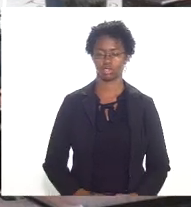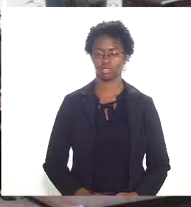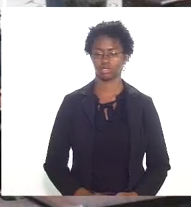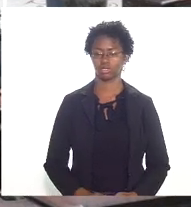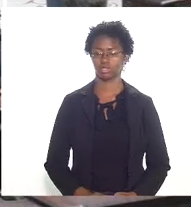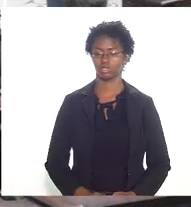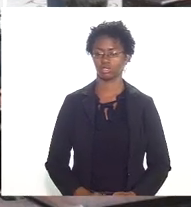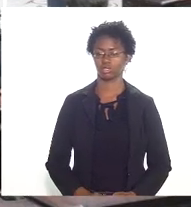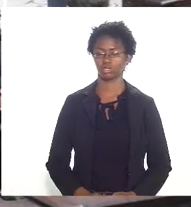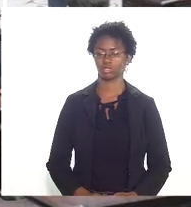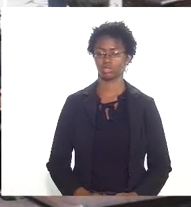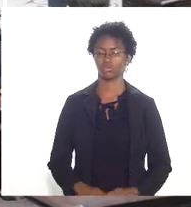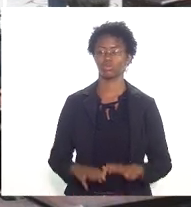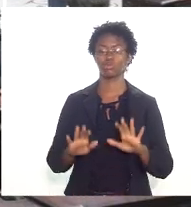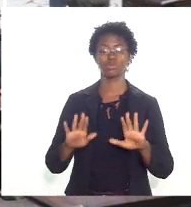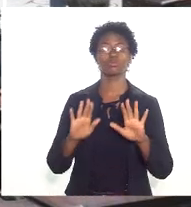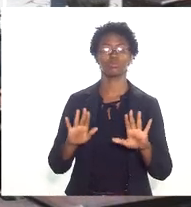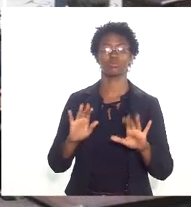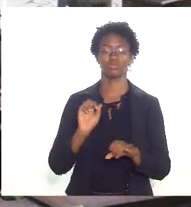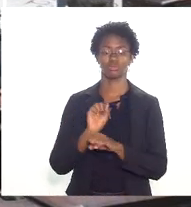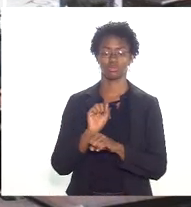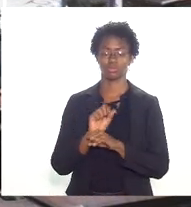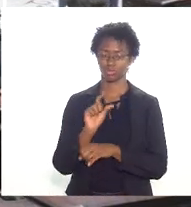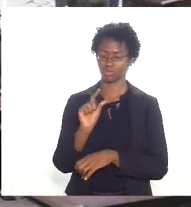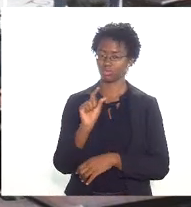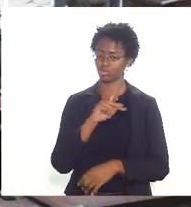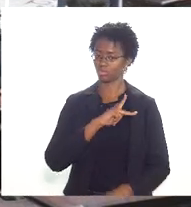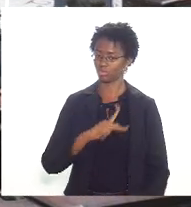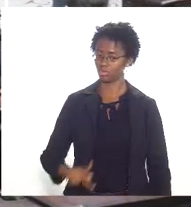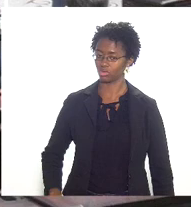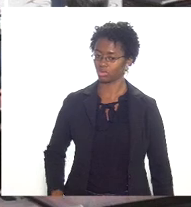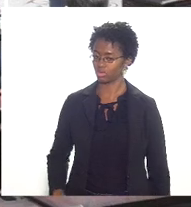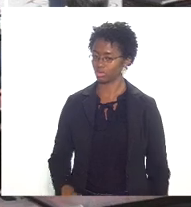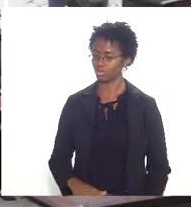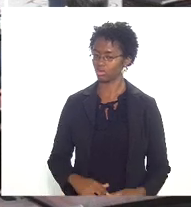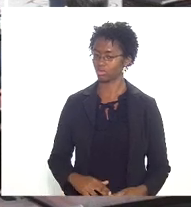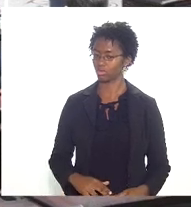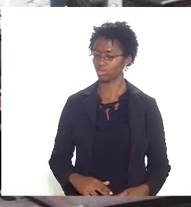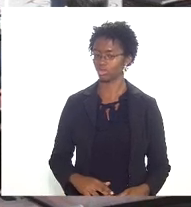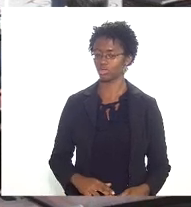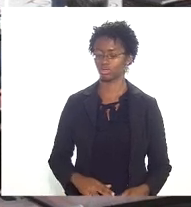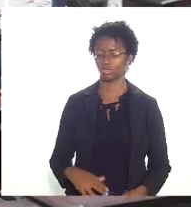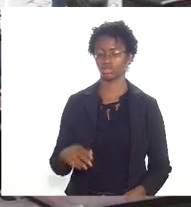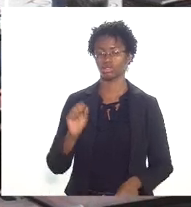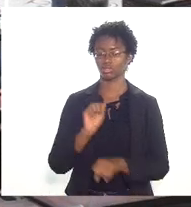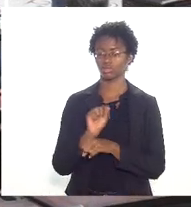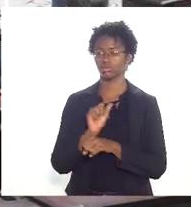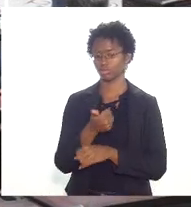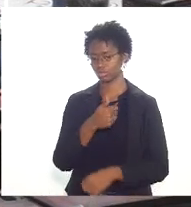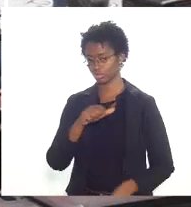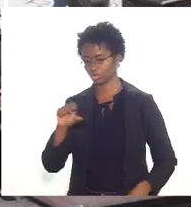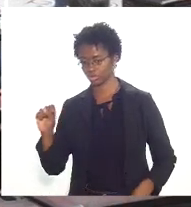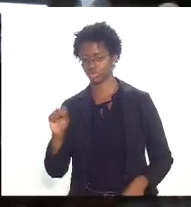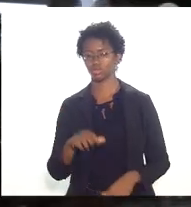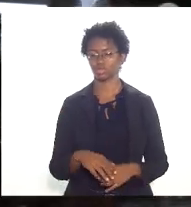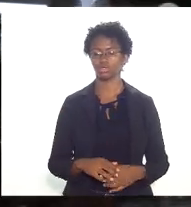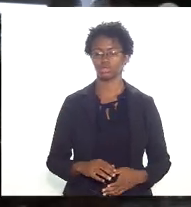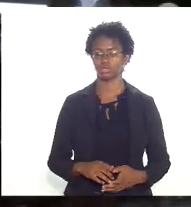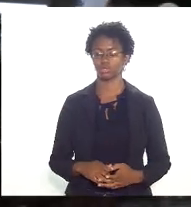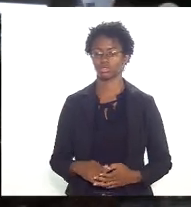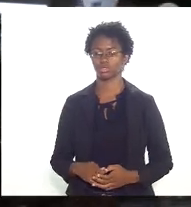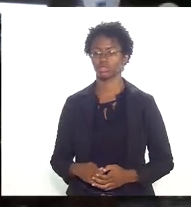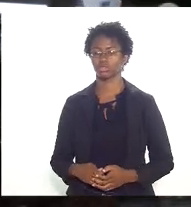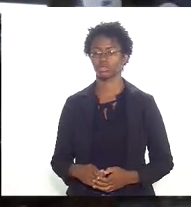o seguro pouquinho à presidência em e eu tô com a minha Assessoria esperando chegar o leite sem problema